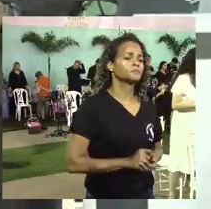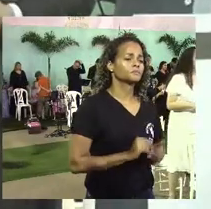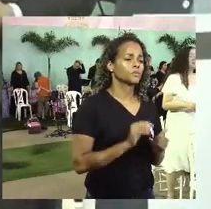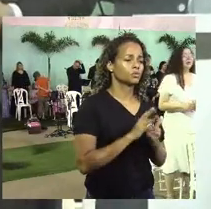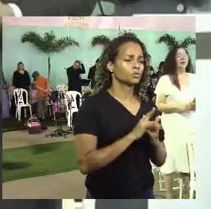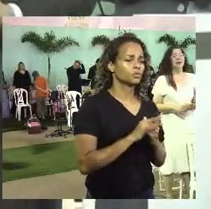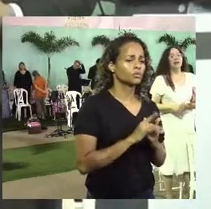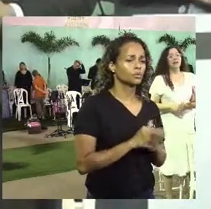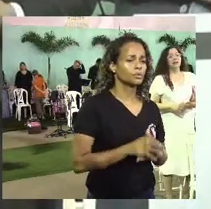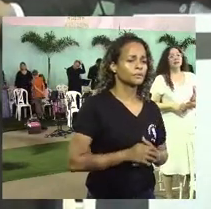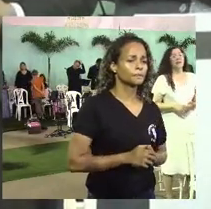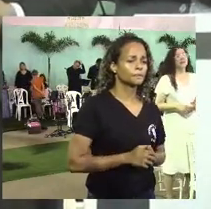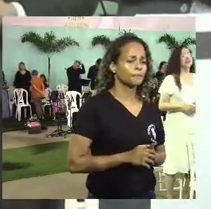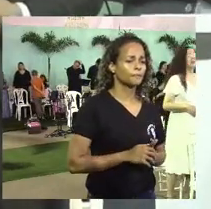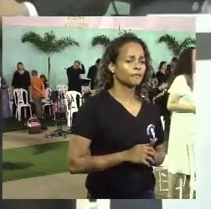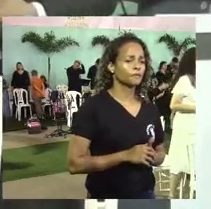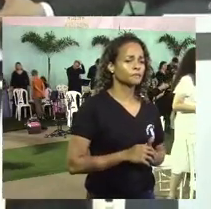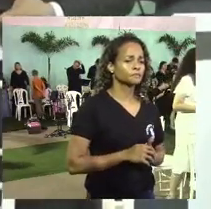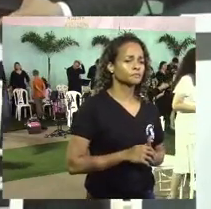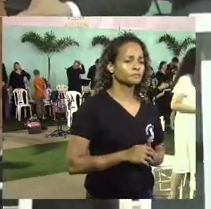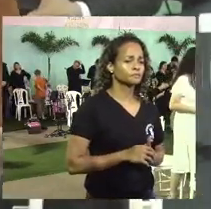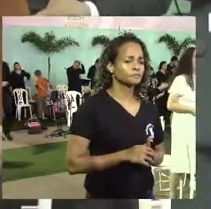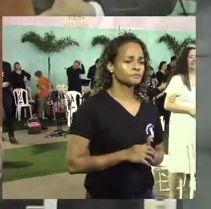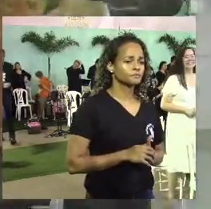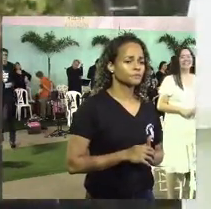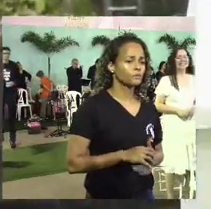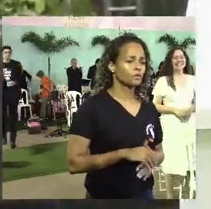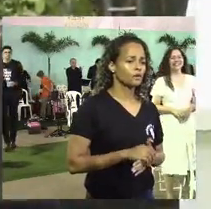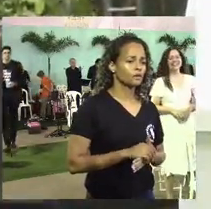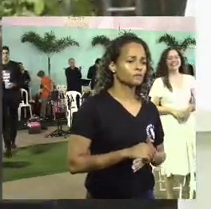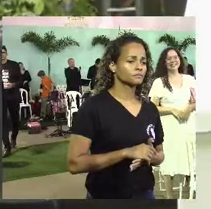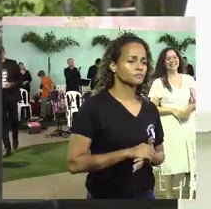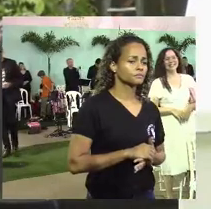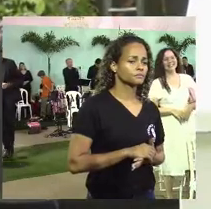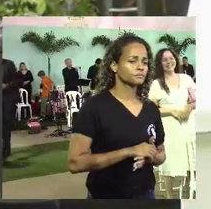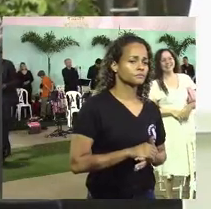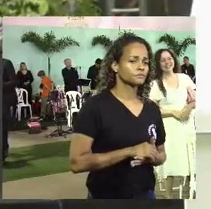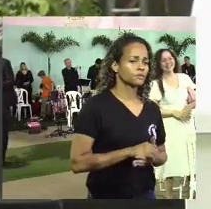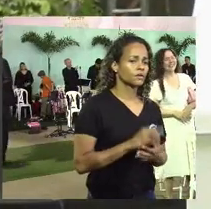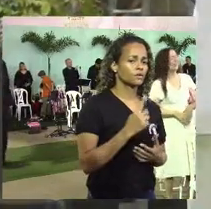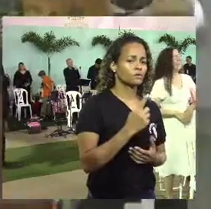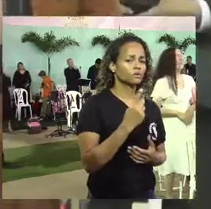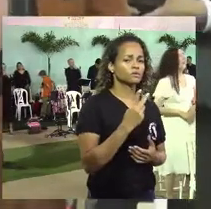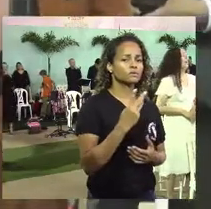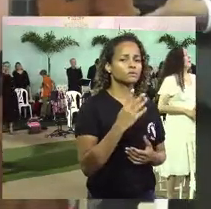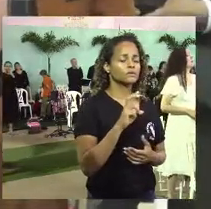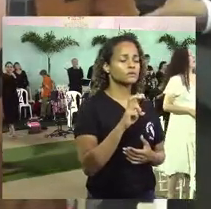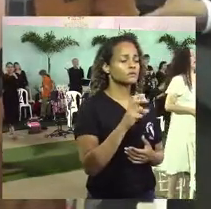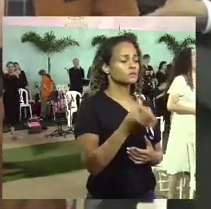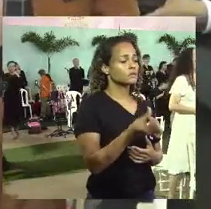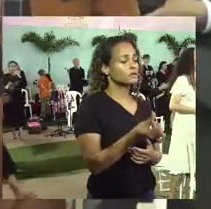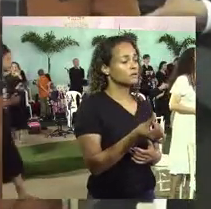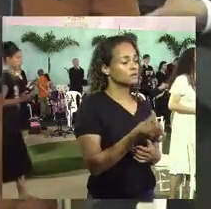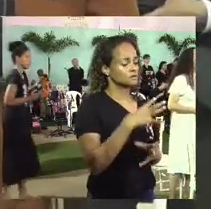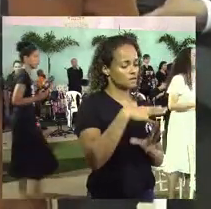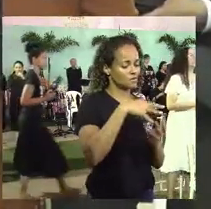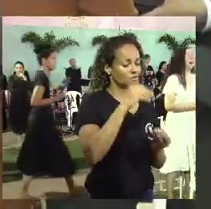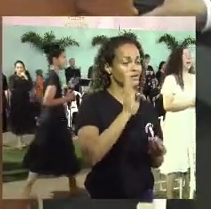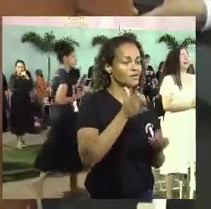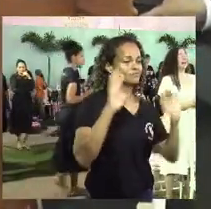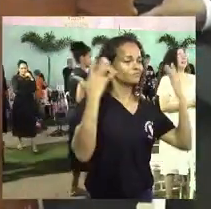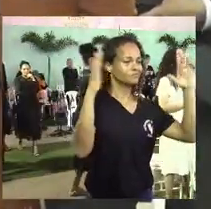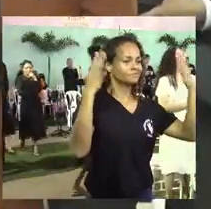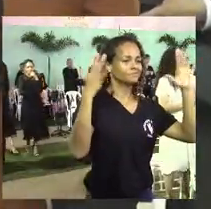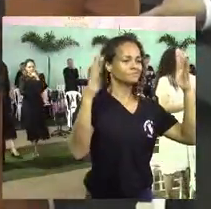Olha ela lá tá vindo mais uma alma já uma duas três quatro cinco seis almas para Jesus Cristo vamos celebrar